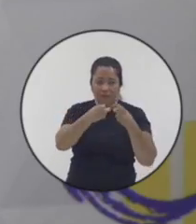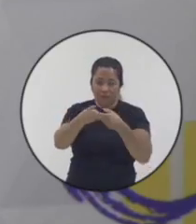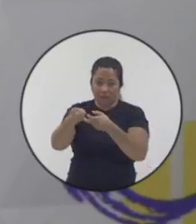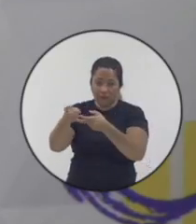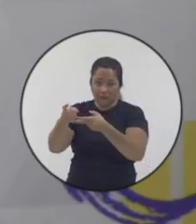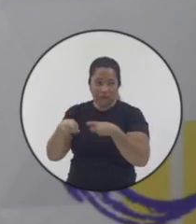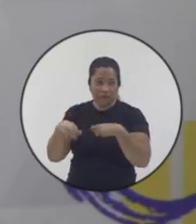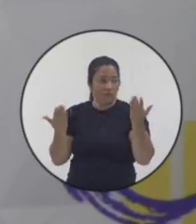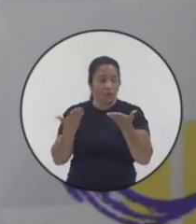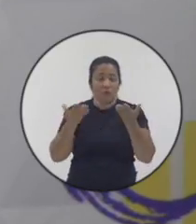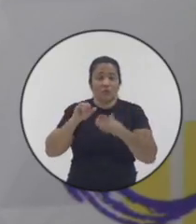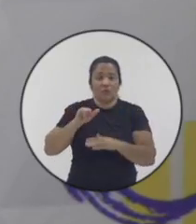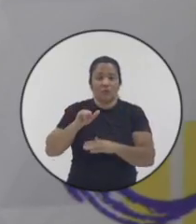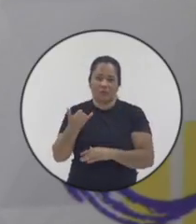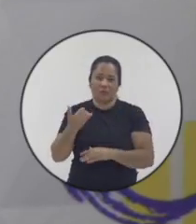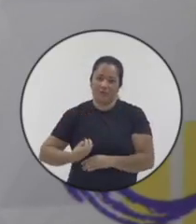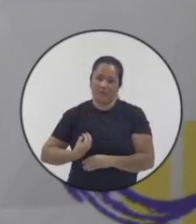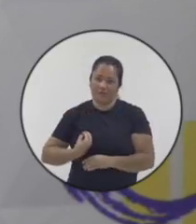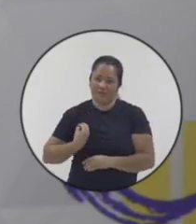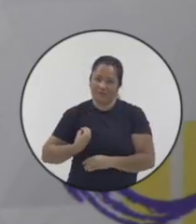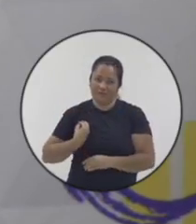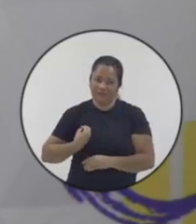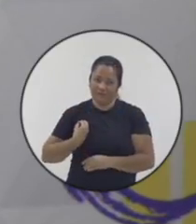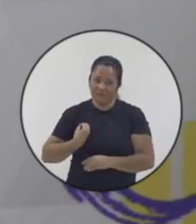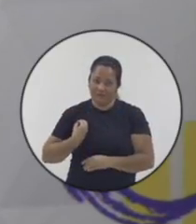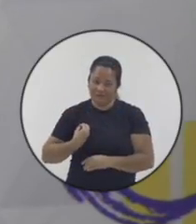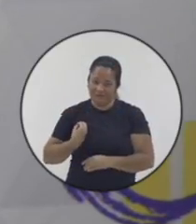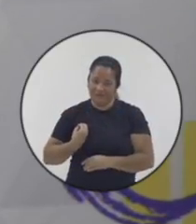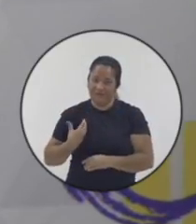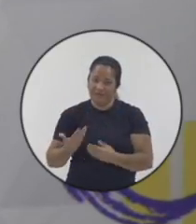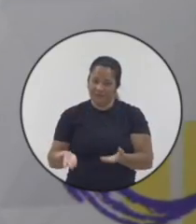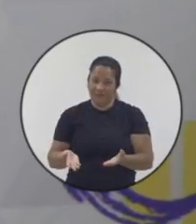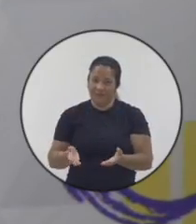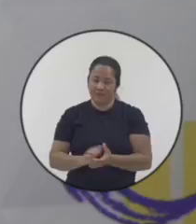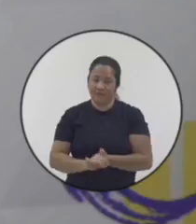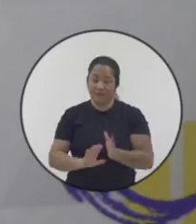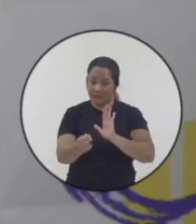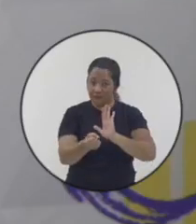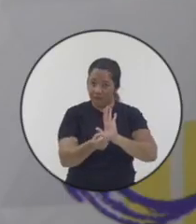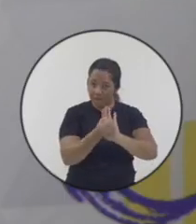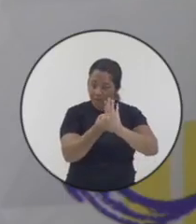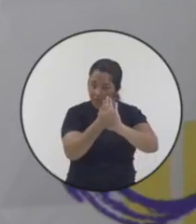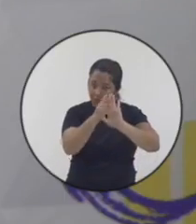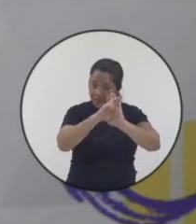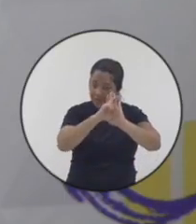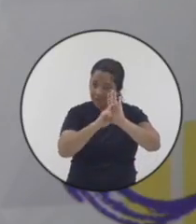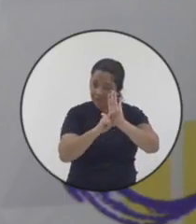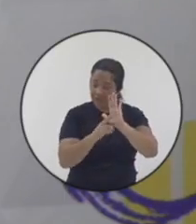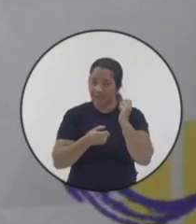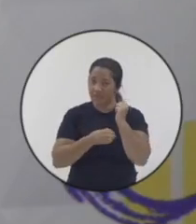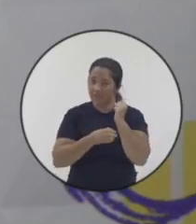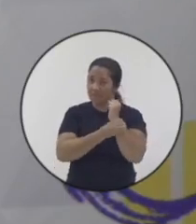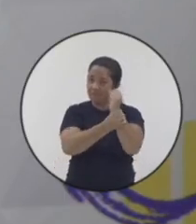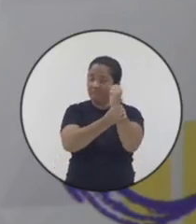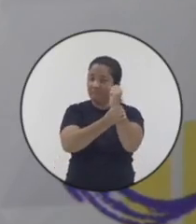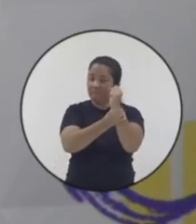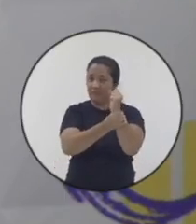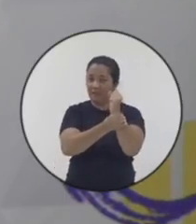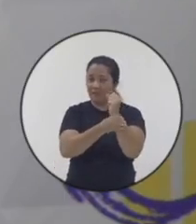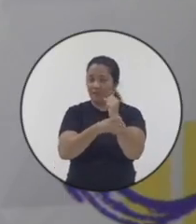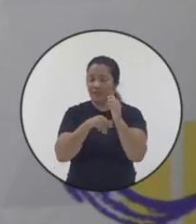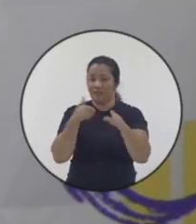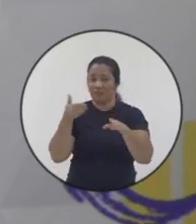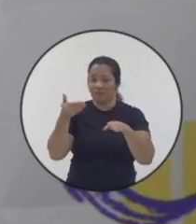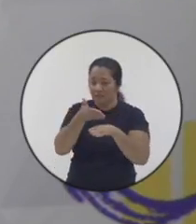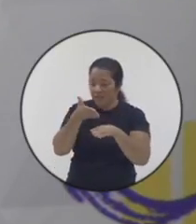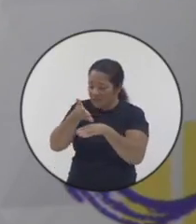hoje é uma possibilidade de vida. Possibilidade de vida no ponto em que é um marco normativo que garante que a gente tenha minimamente algum acesso,